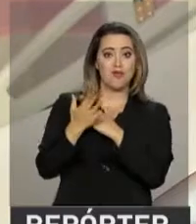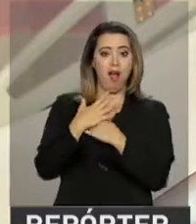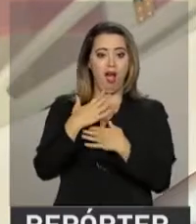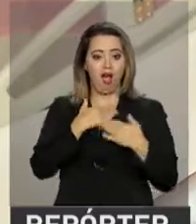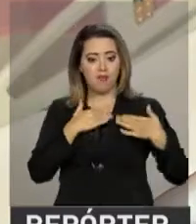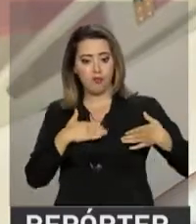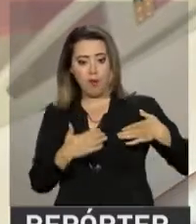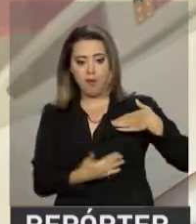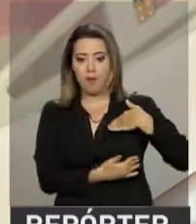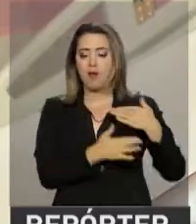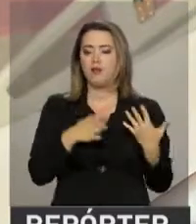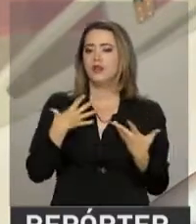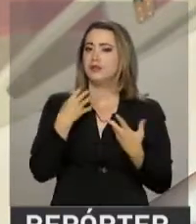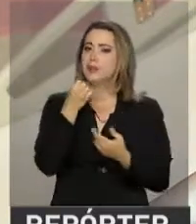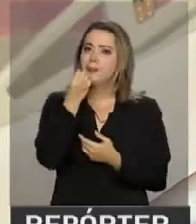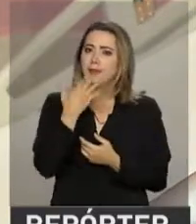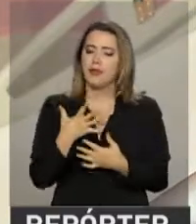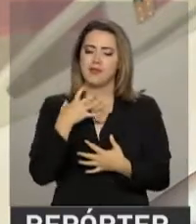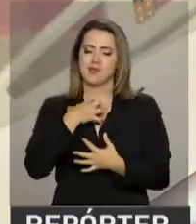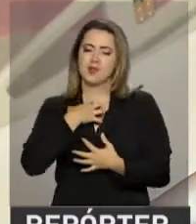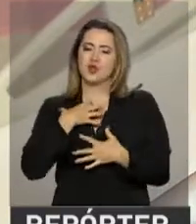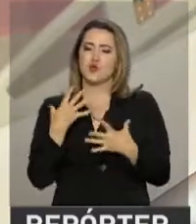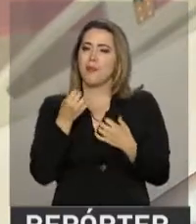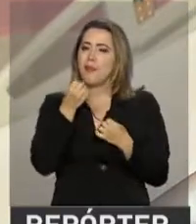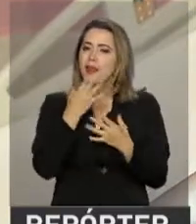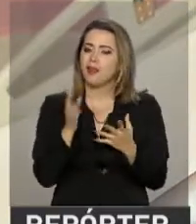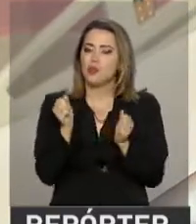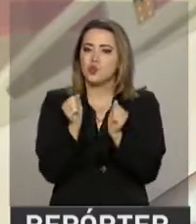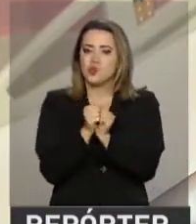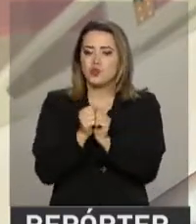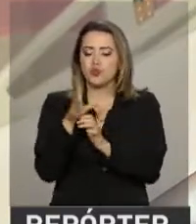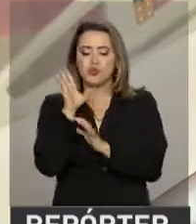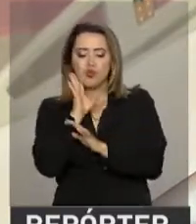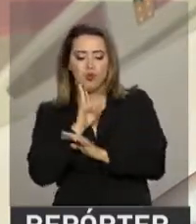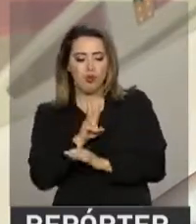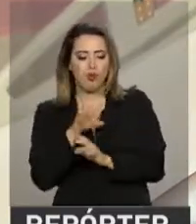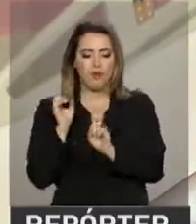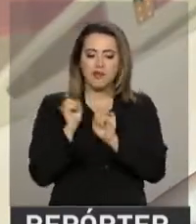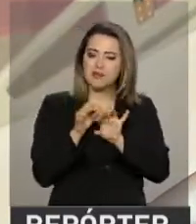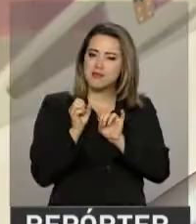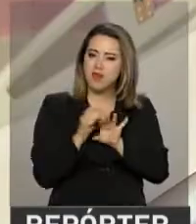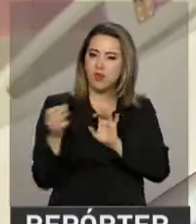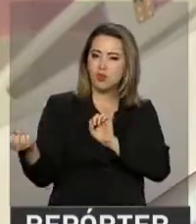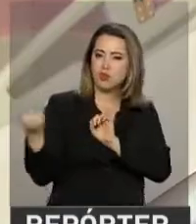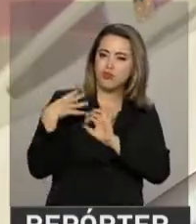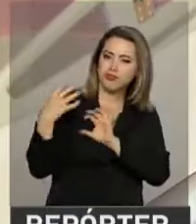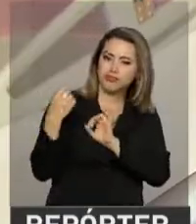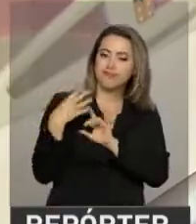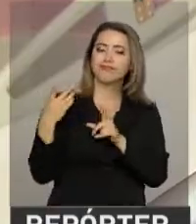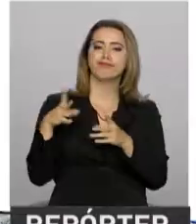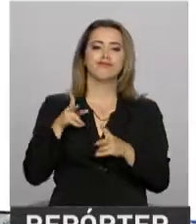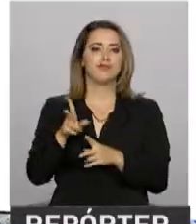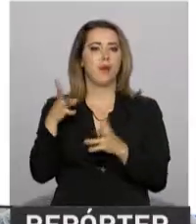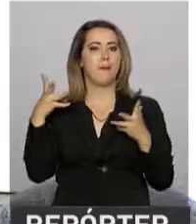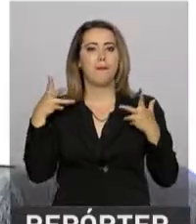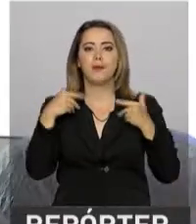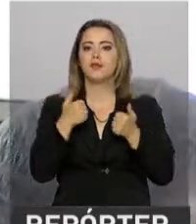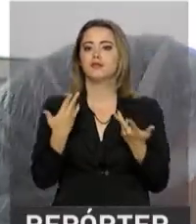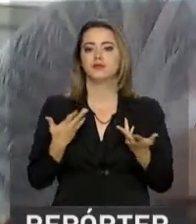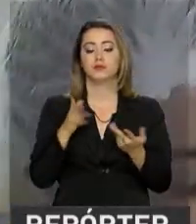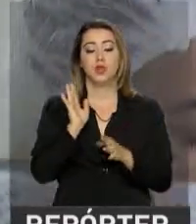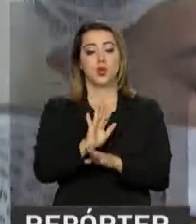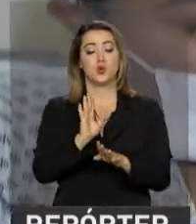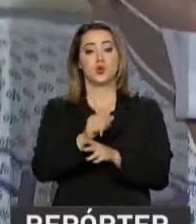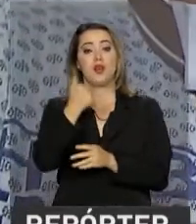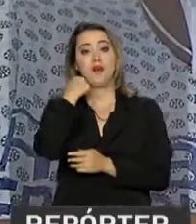me deixaram bastante à vontade, sempre do lado da gente, orientando. Foi excelente, sabe? Auxiliar mães